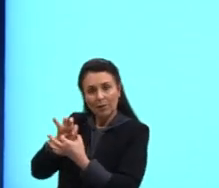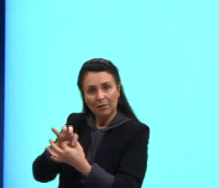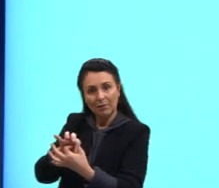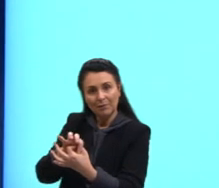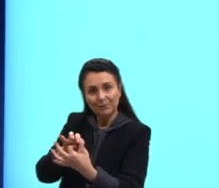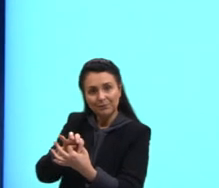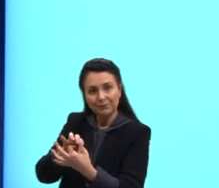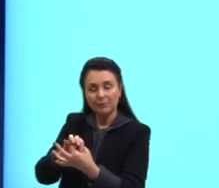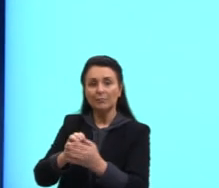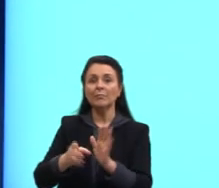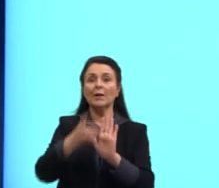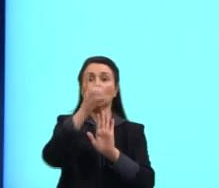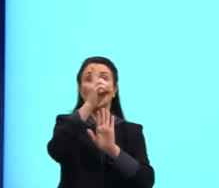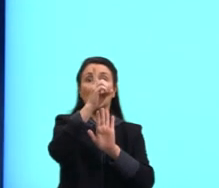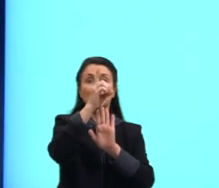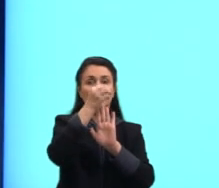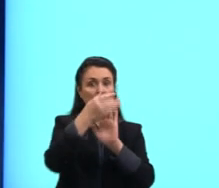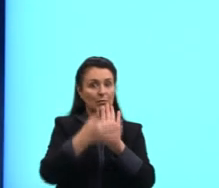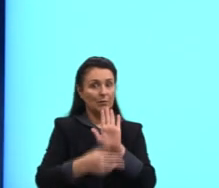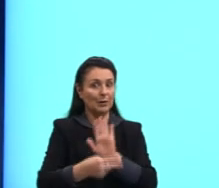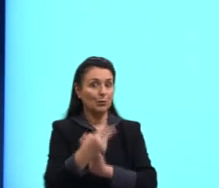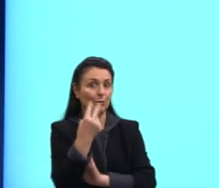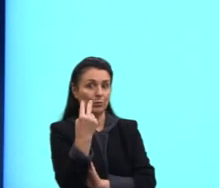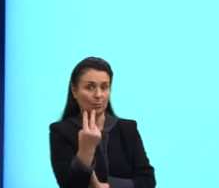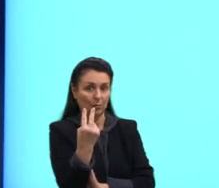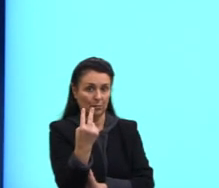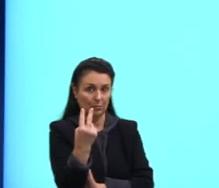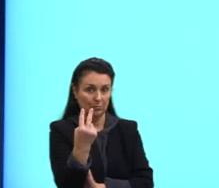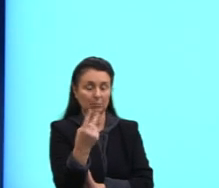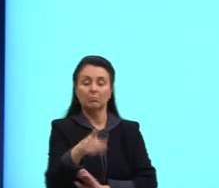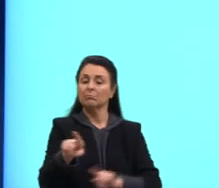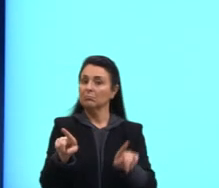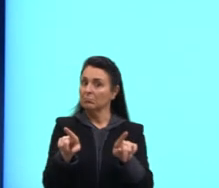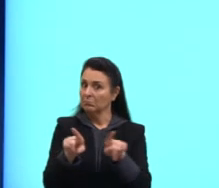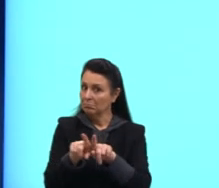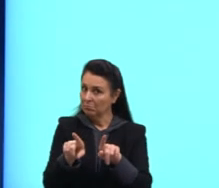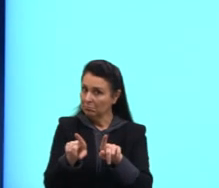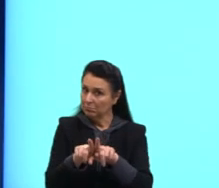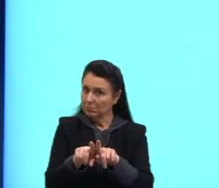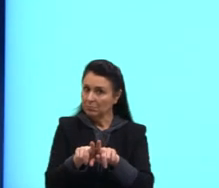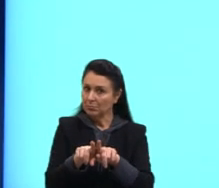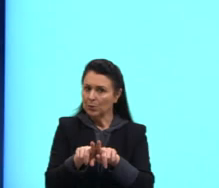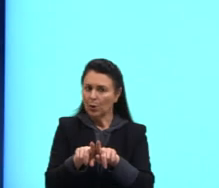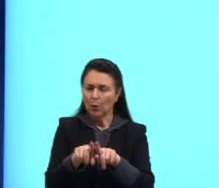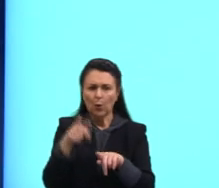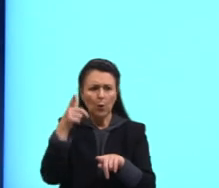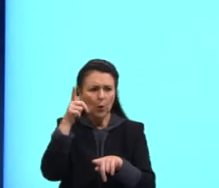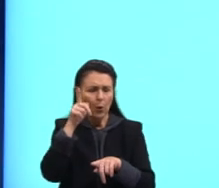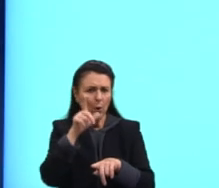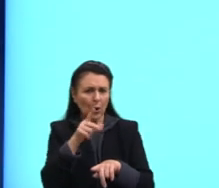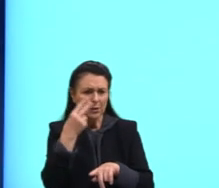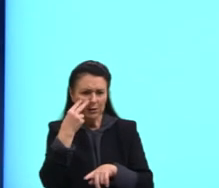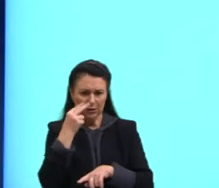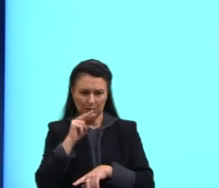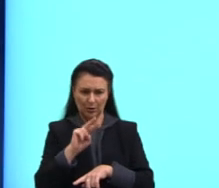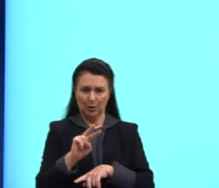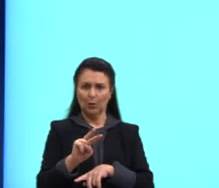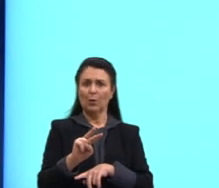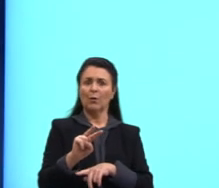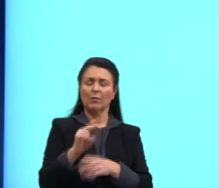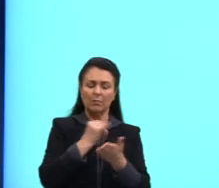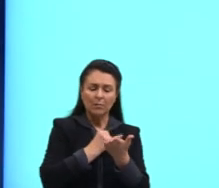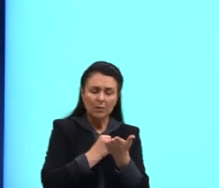no desenvolvimento dois do mesmo modo eu consigo enxergar a